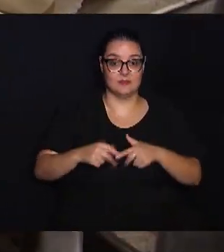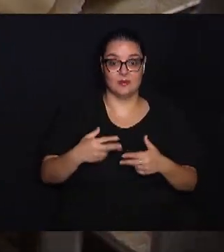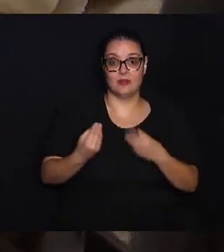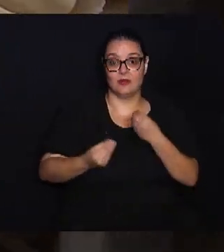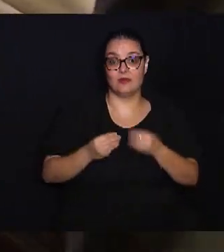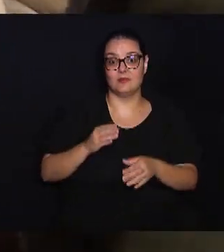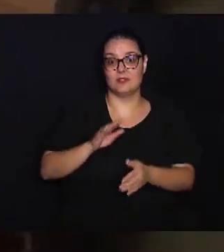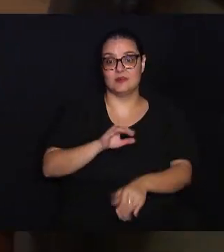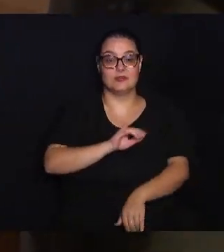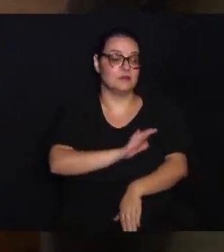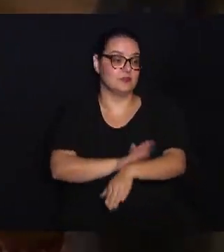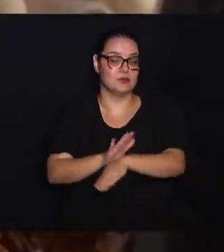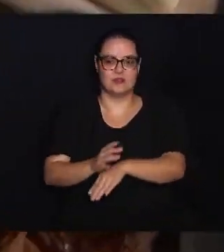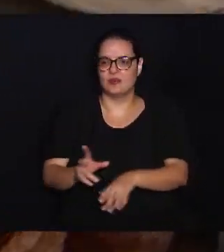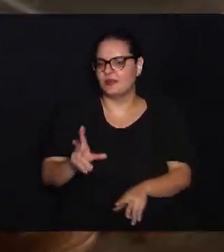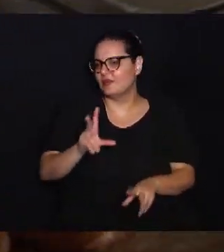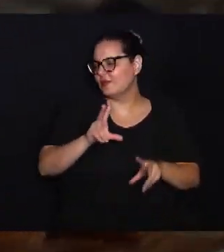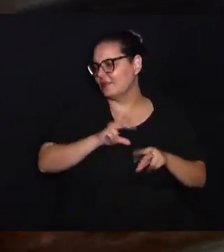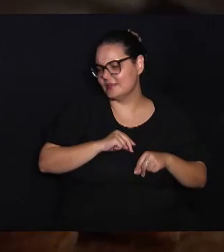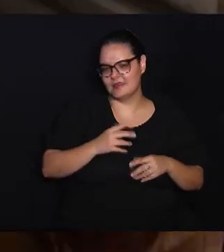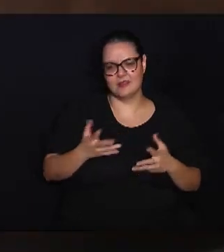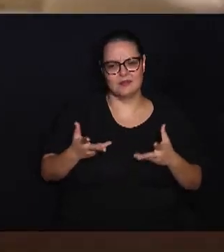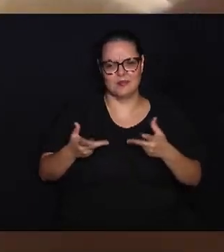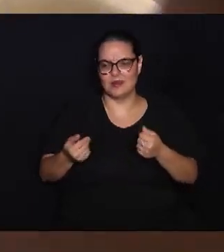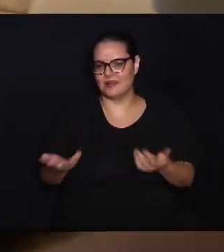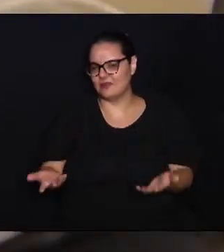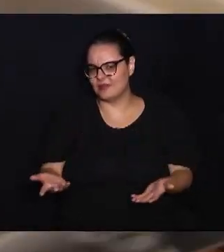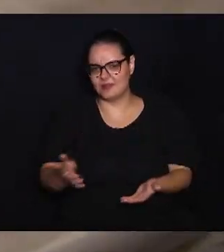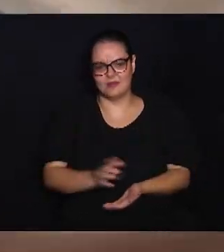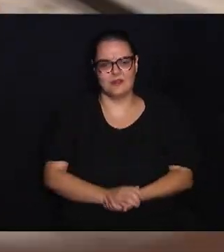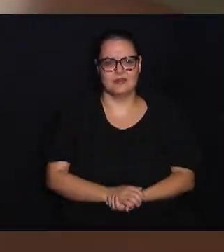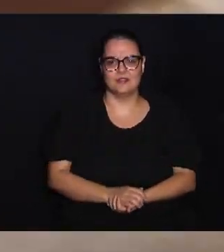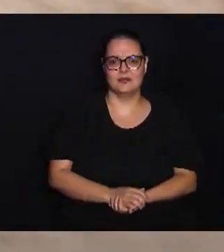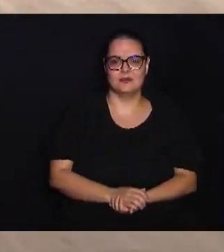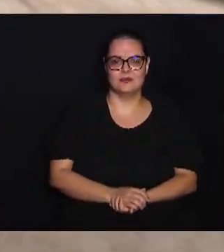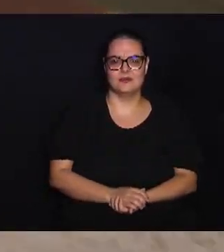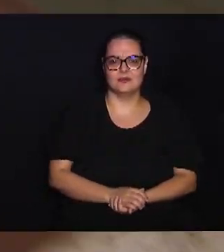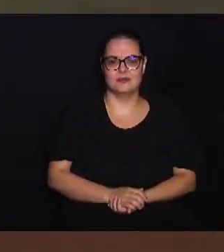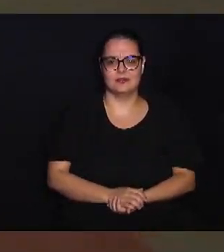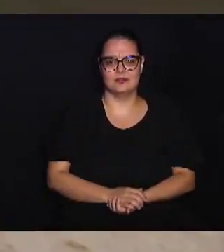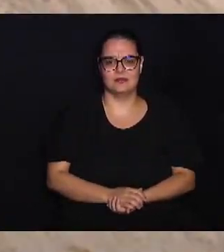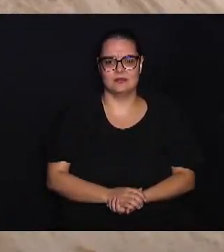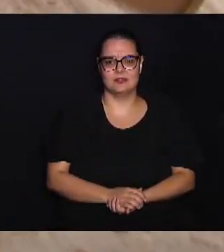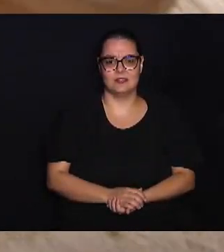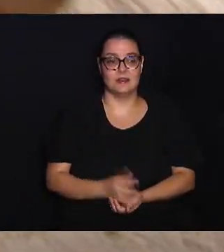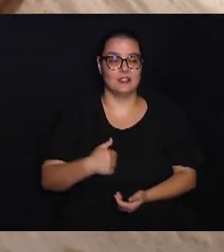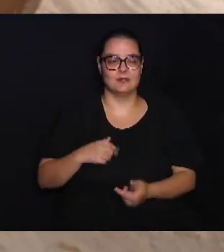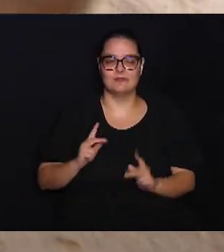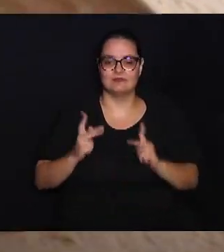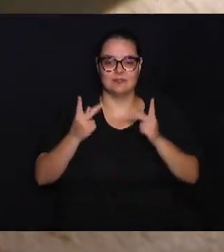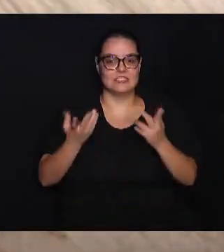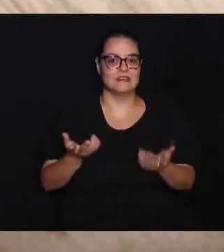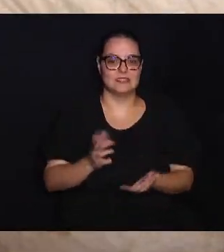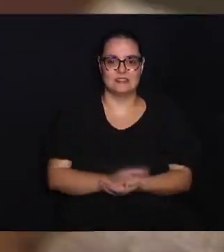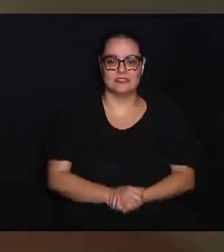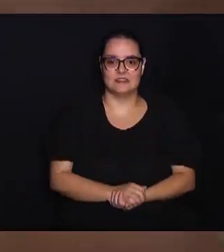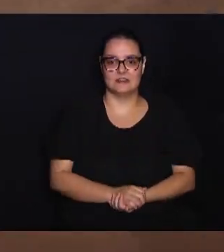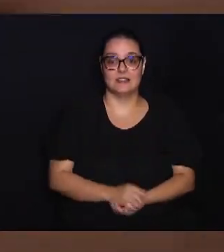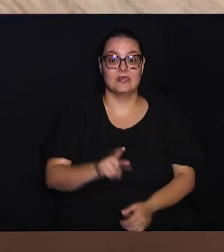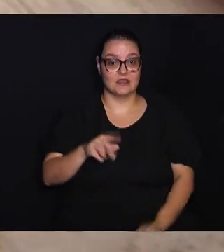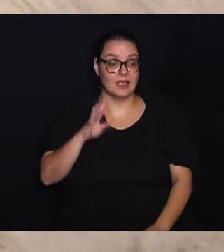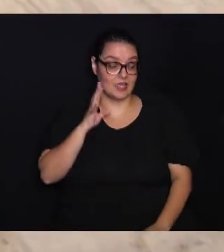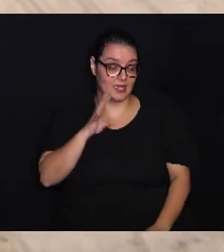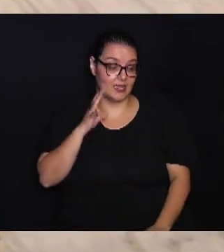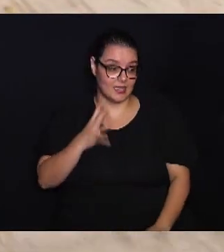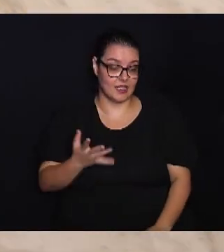que isso ajuda Poxa isso é sensacional isso é maravilhoso isso traz um Pô eu venci sabe é é